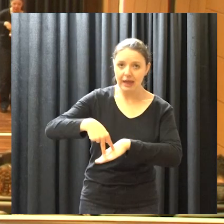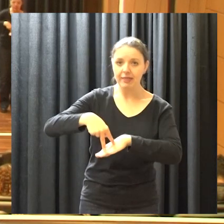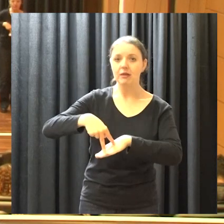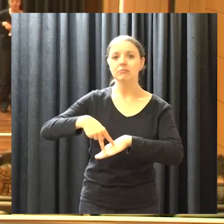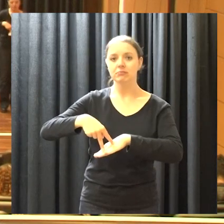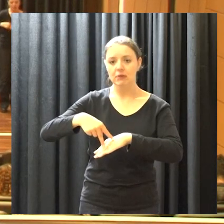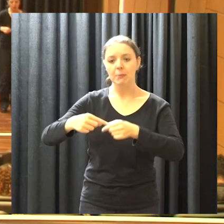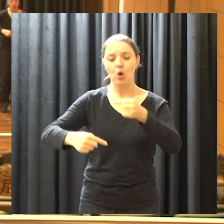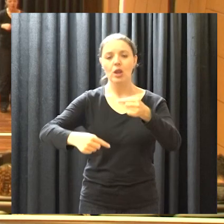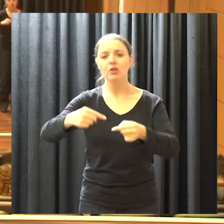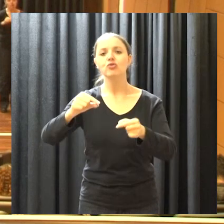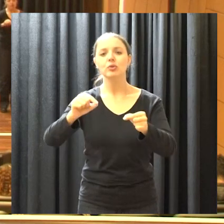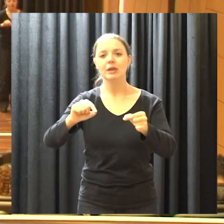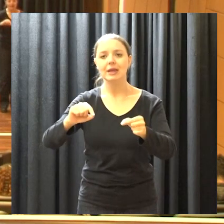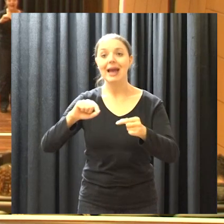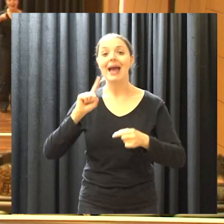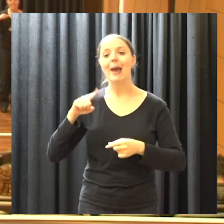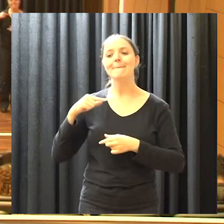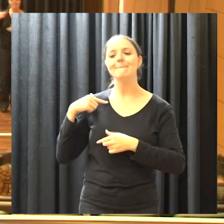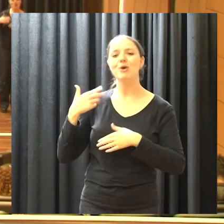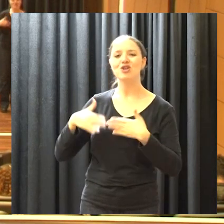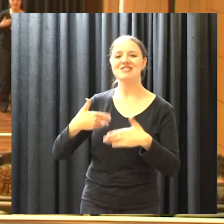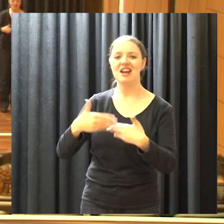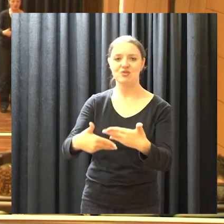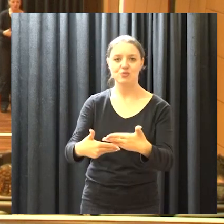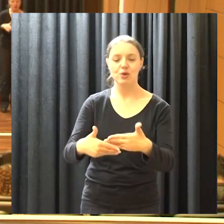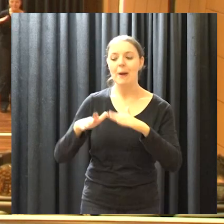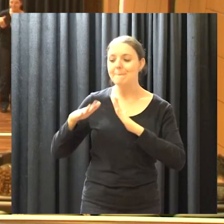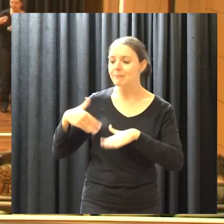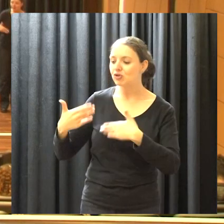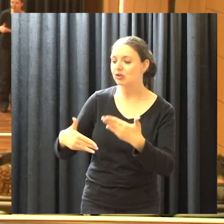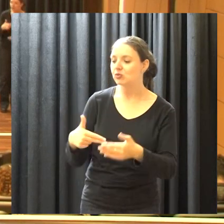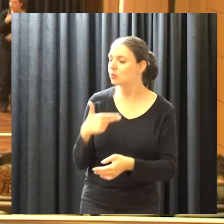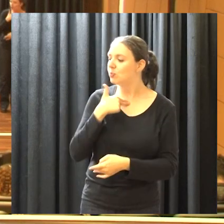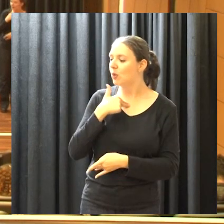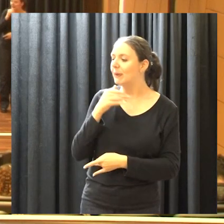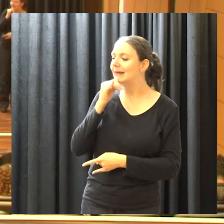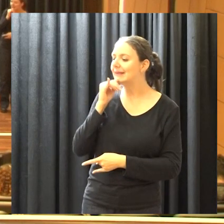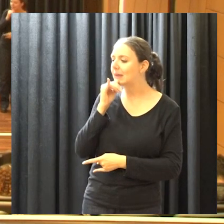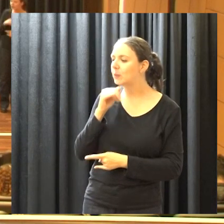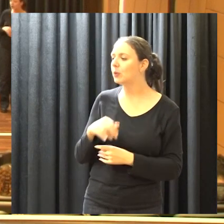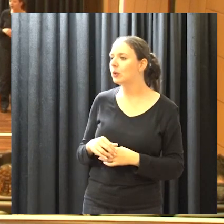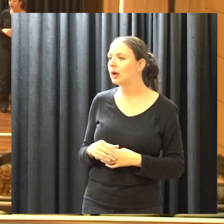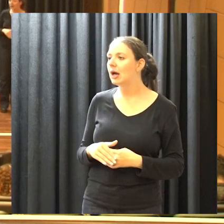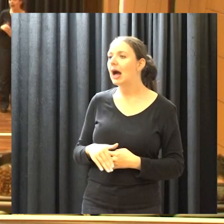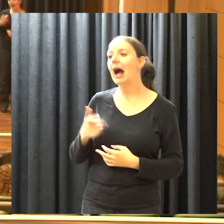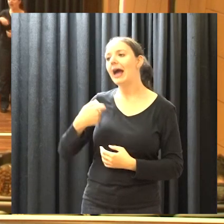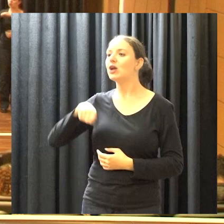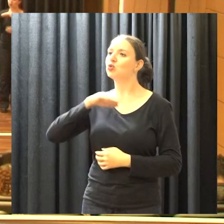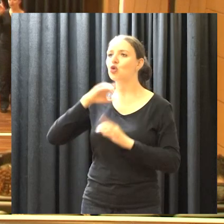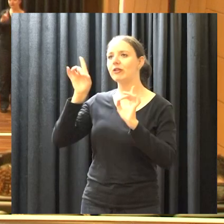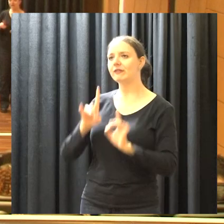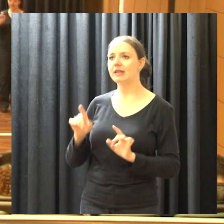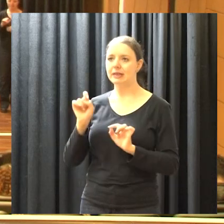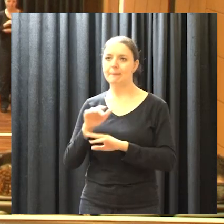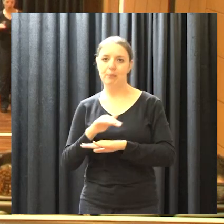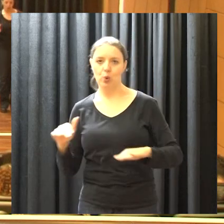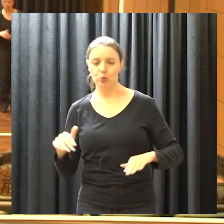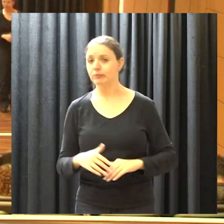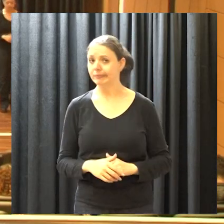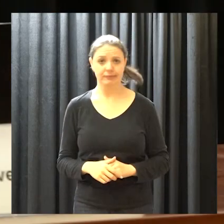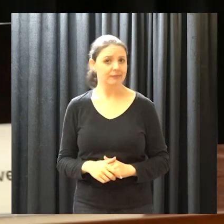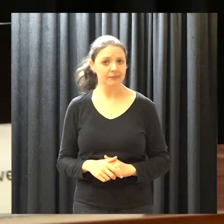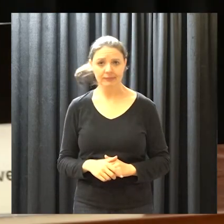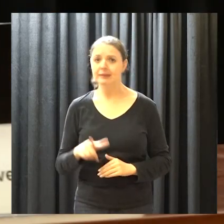que não pode ser compreendido apenas como uma derivação de ser descritivamente com deficiência.